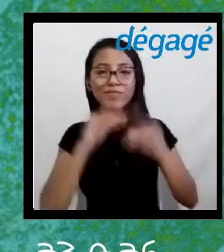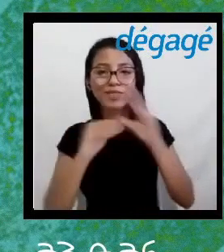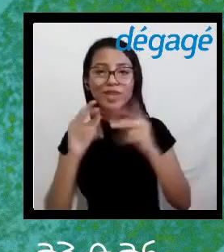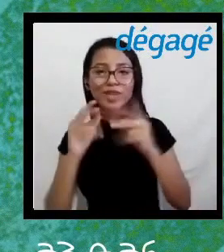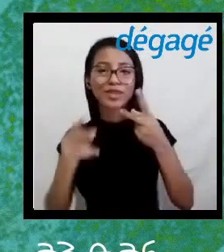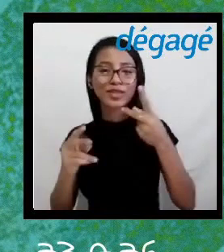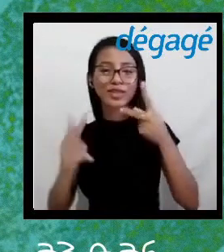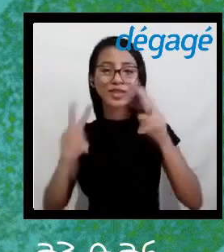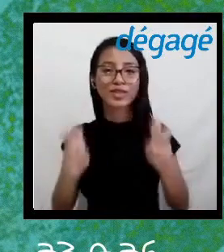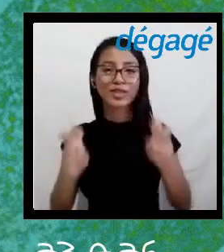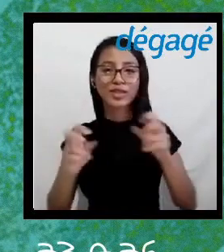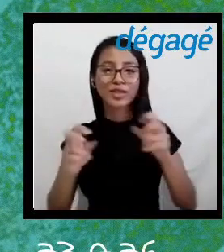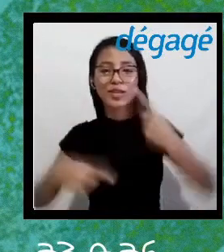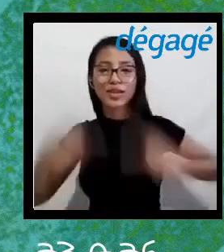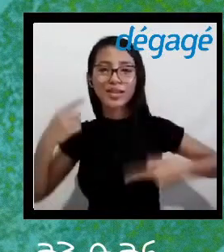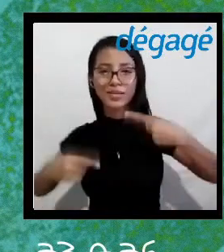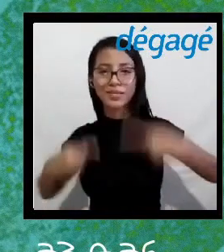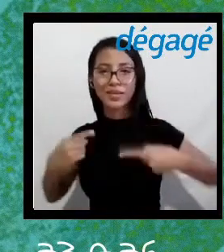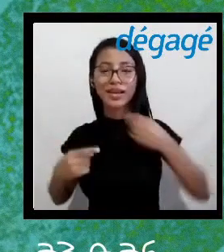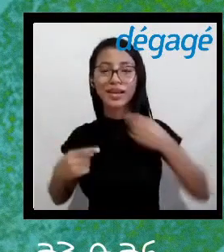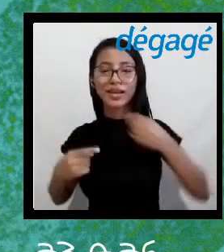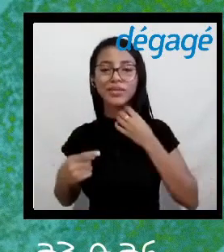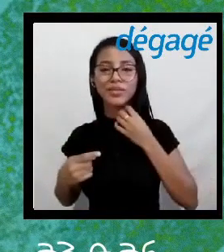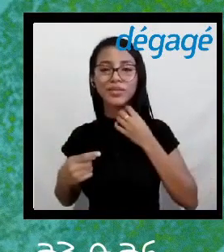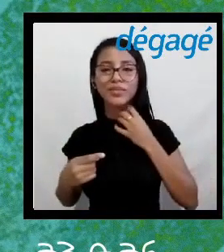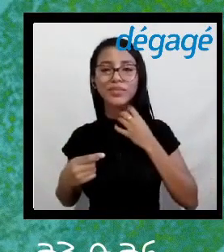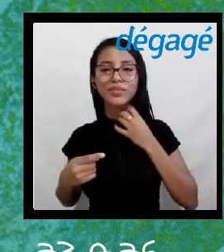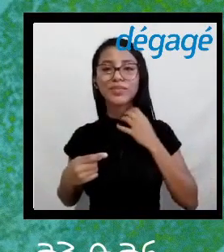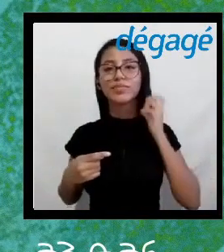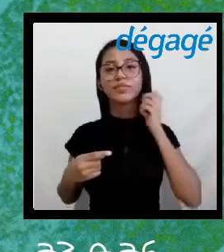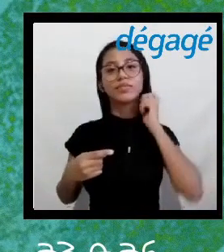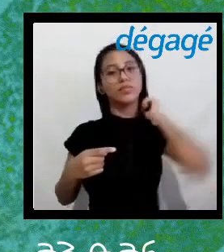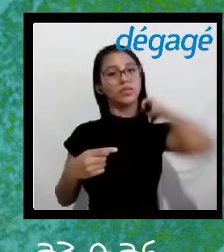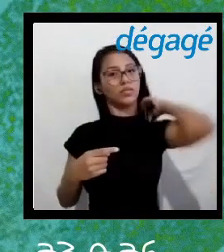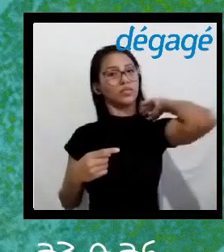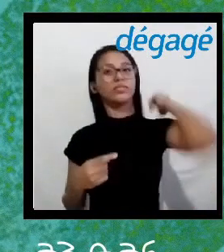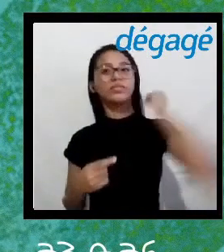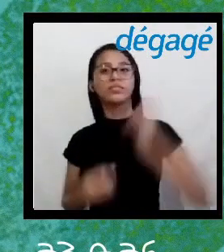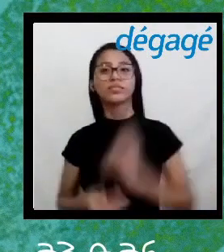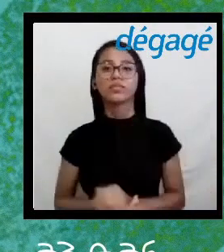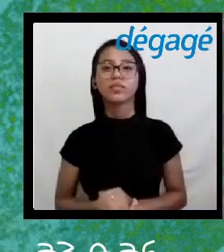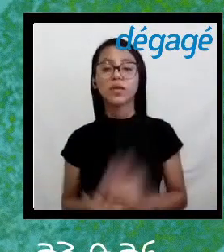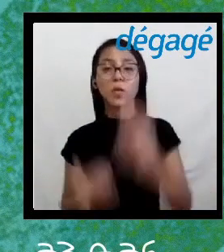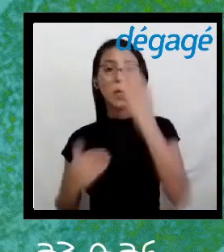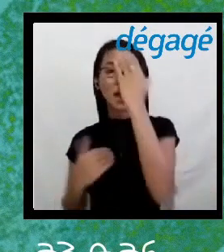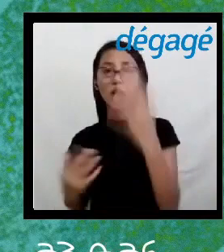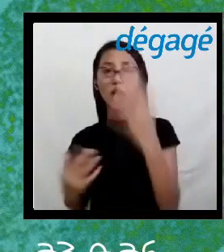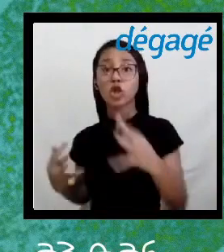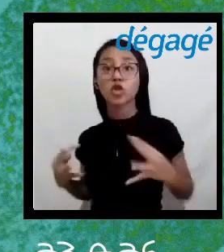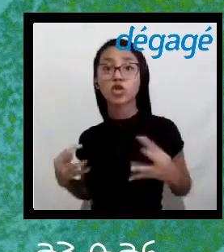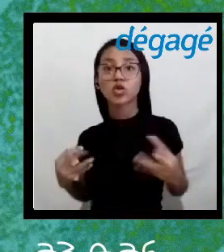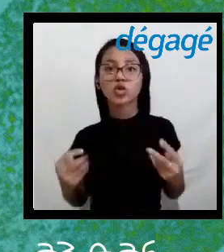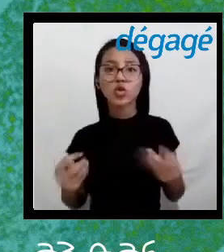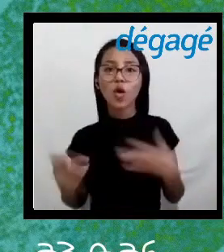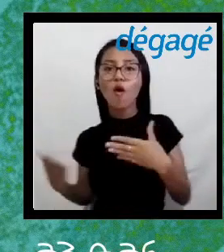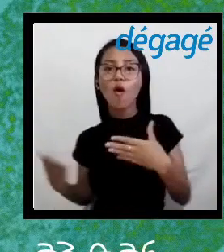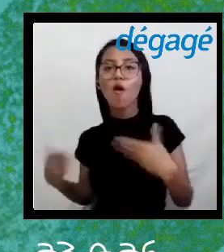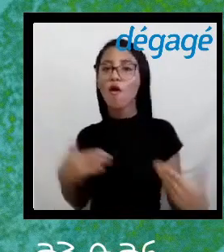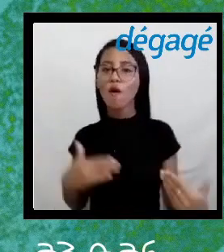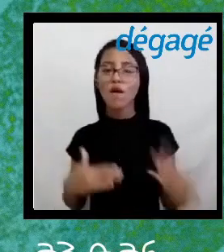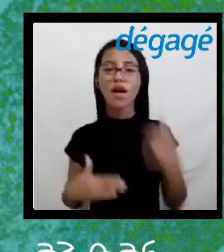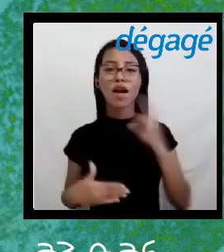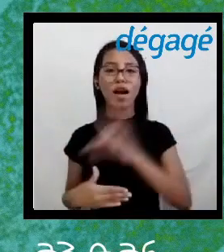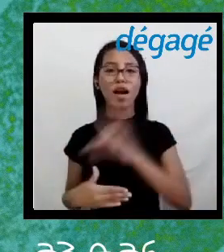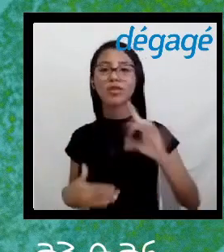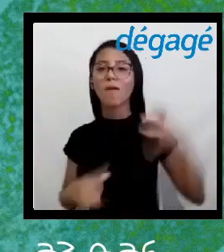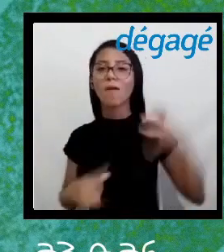Obrigado, Regiane, obrigado pela apresentação, obrigado a vocês todos, a Tavi, a Aline, o Fábio, pela apresentação, pela